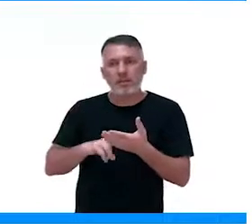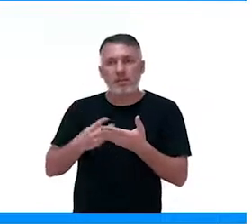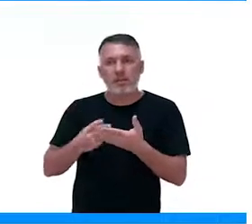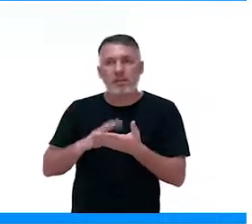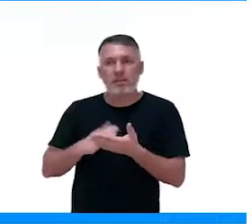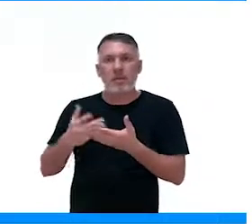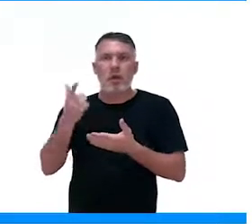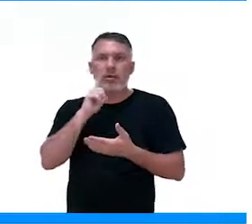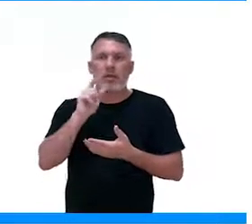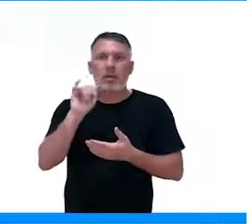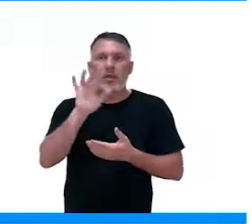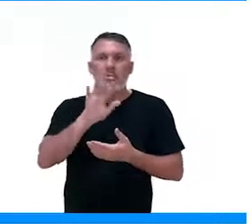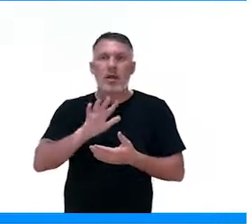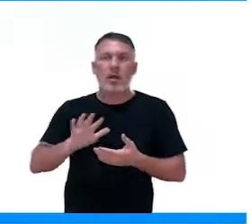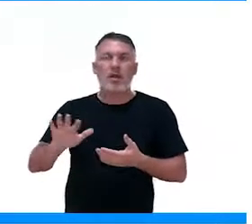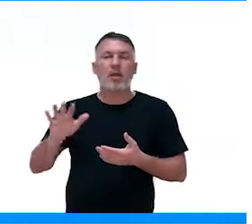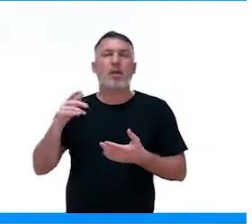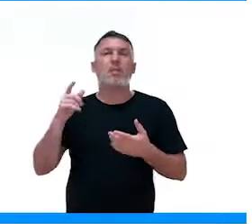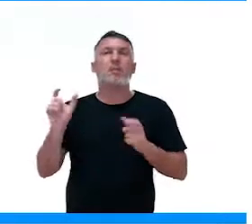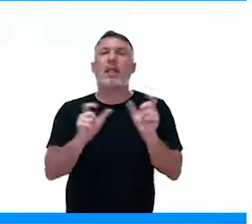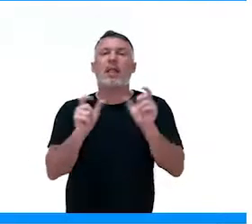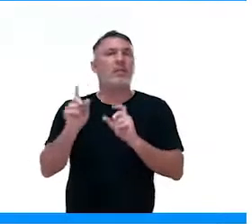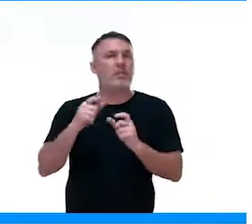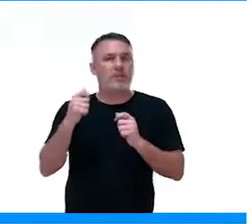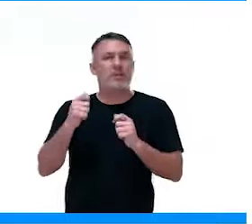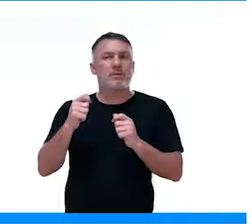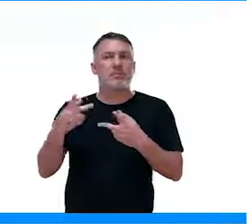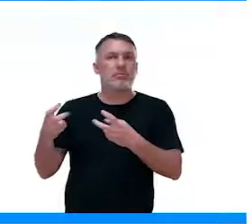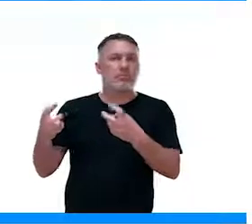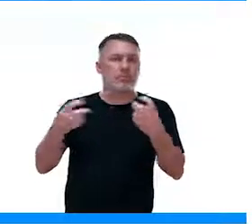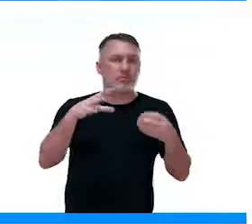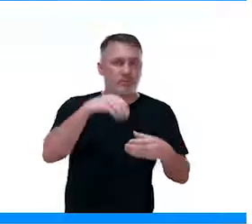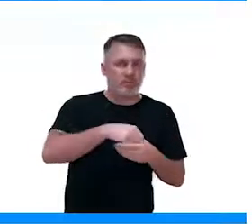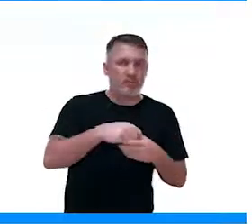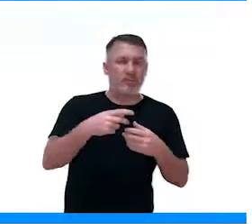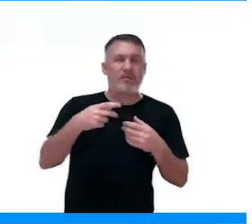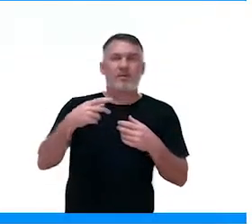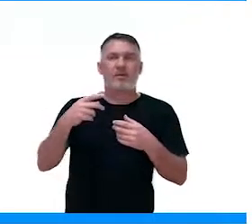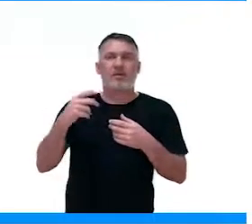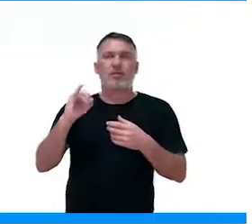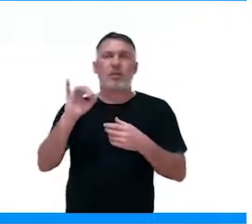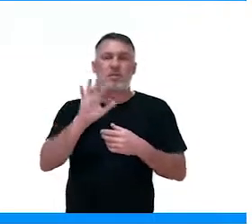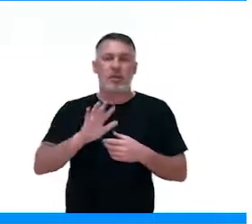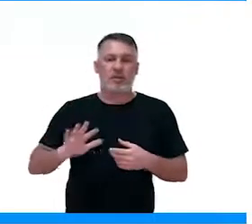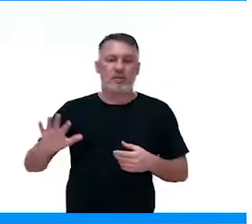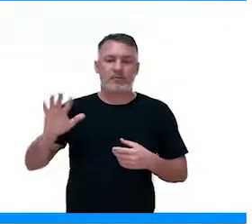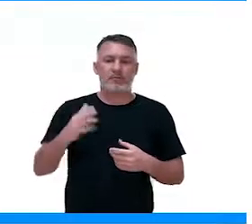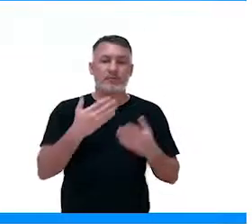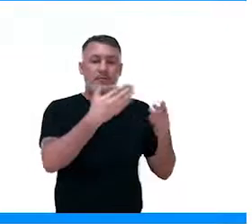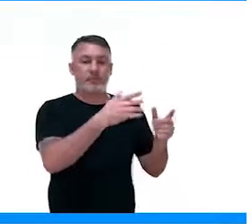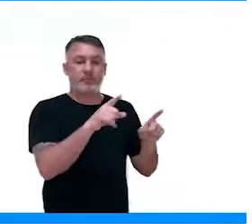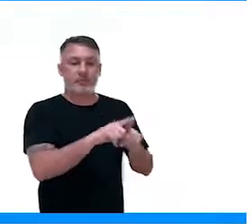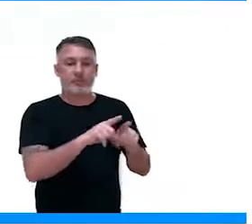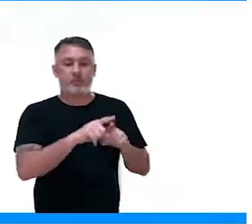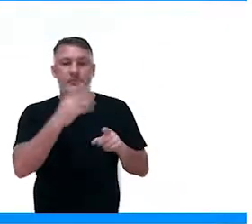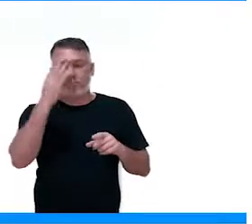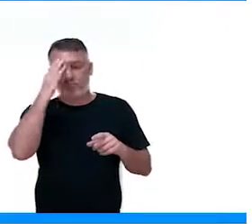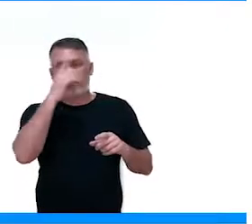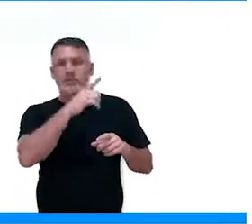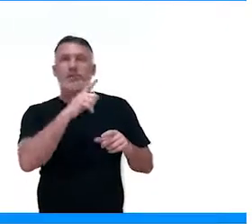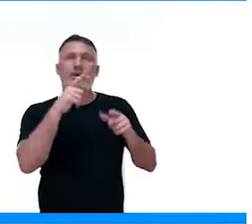conseguir mesmo analisar um texto sem palavras, só com a linguagem não verbal. Aqui a gente tem uma linguagem